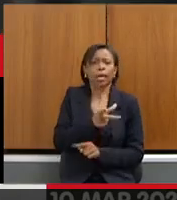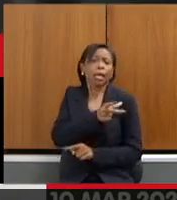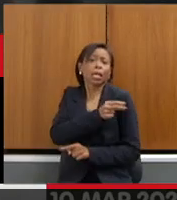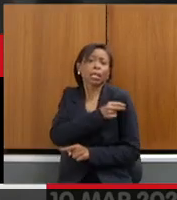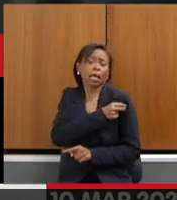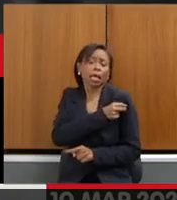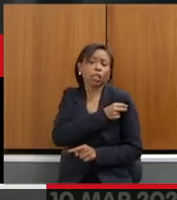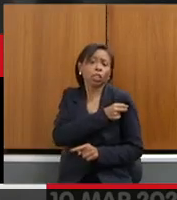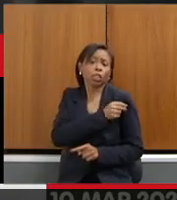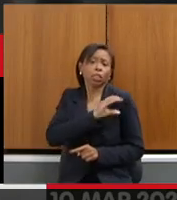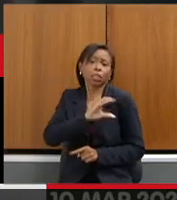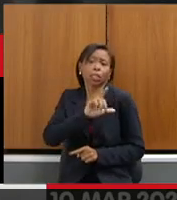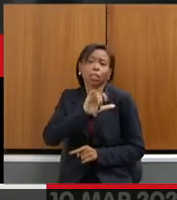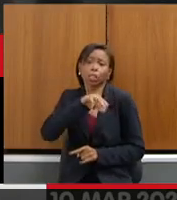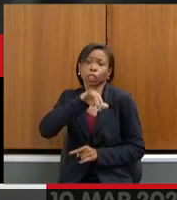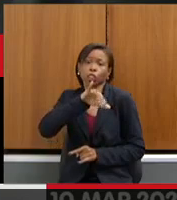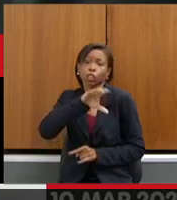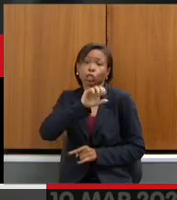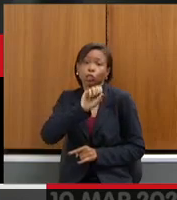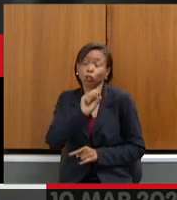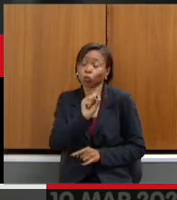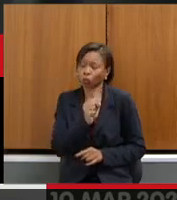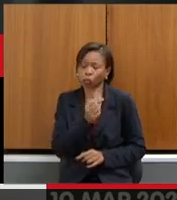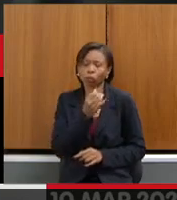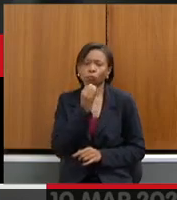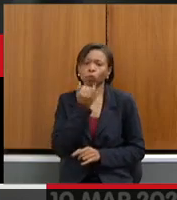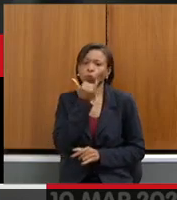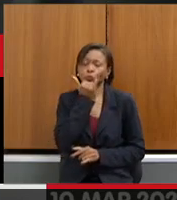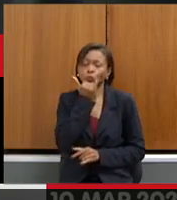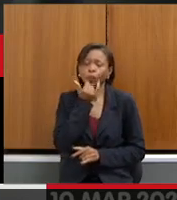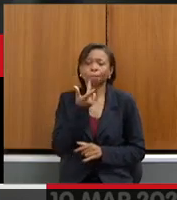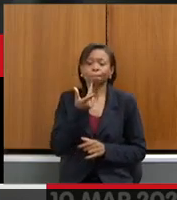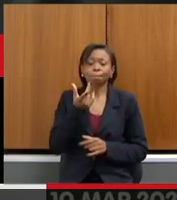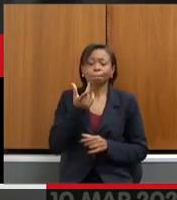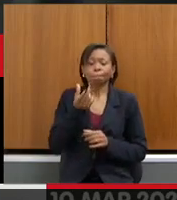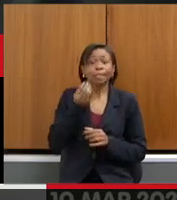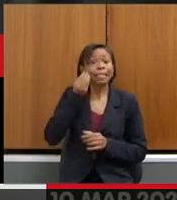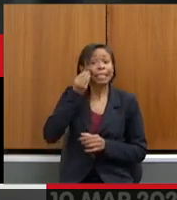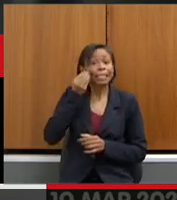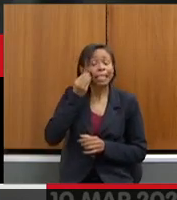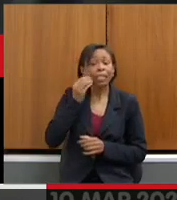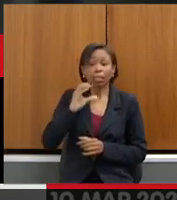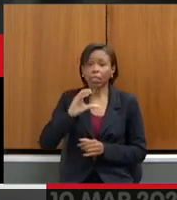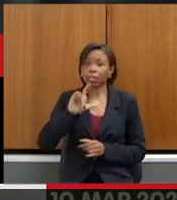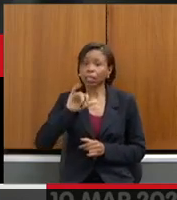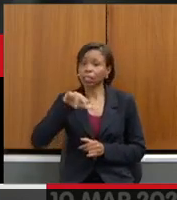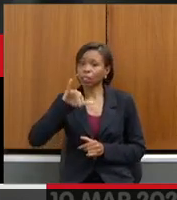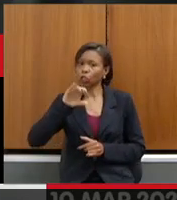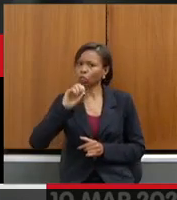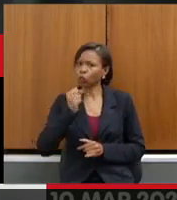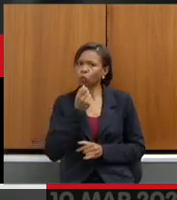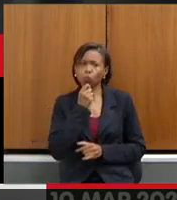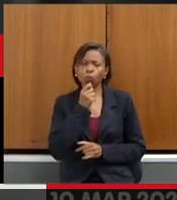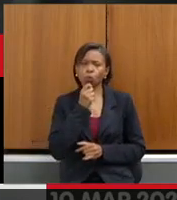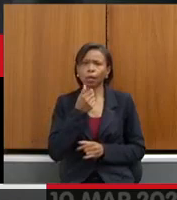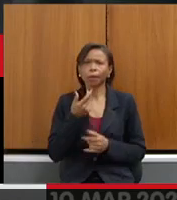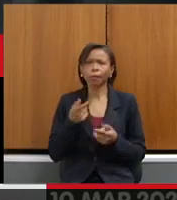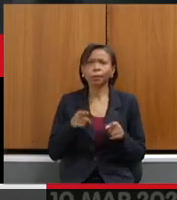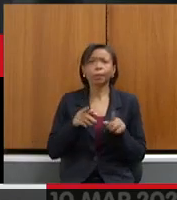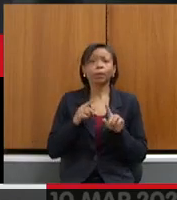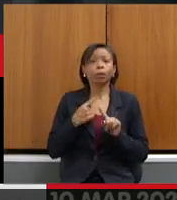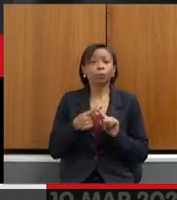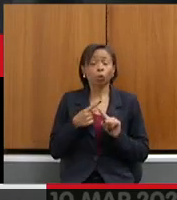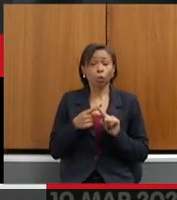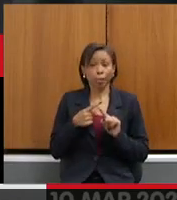e qual que seria a visão dos MC do projeto CNC que os senhores irão apreciar nós não